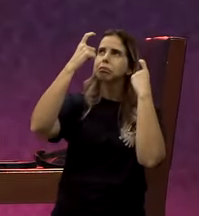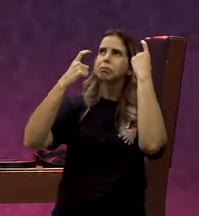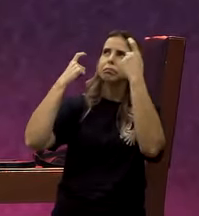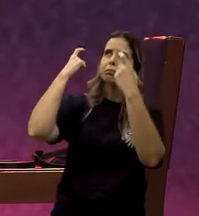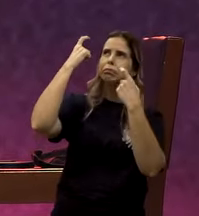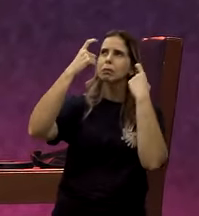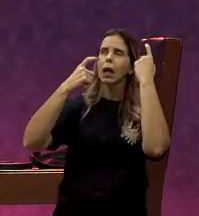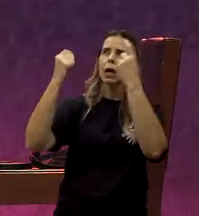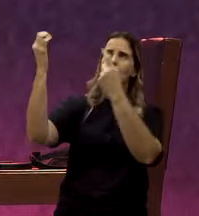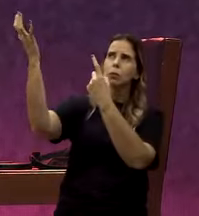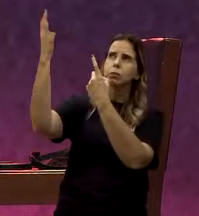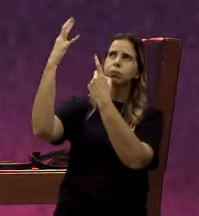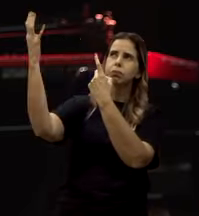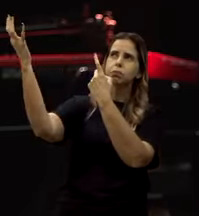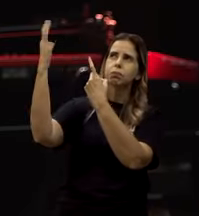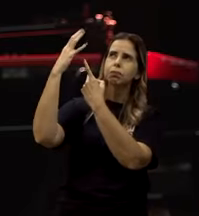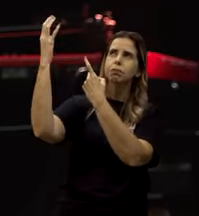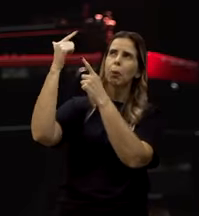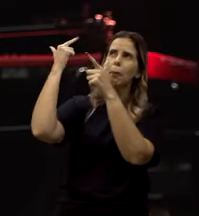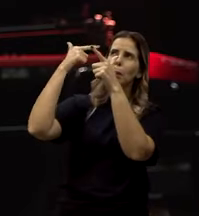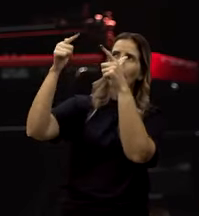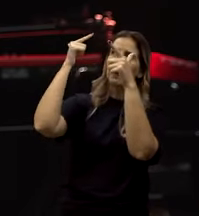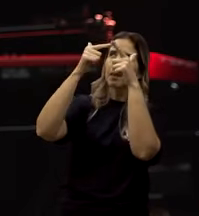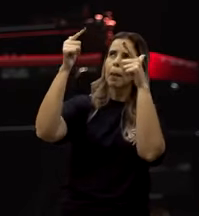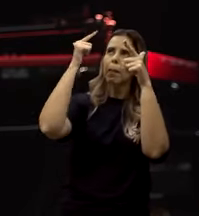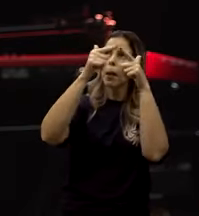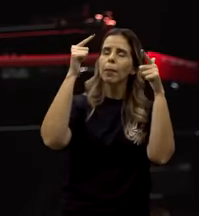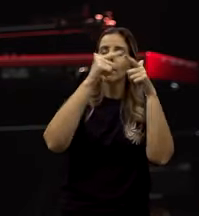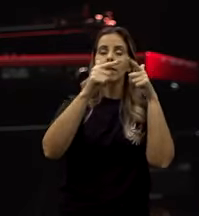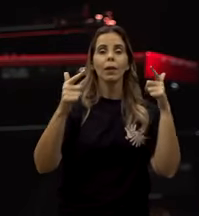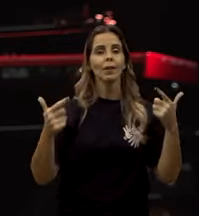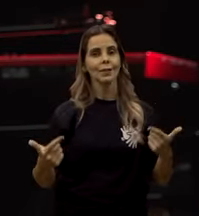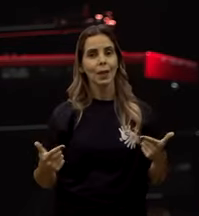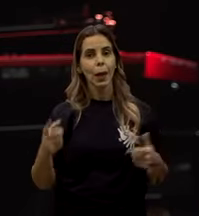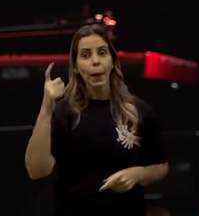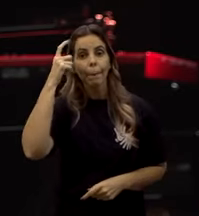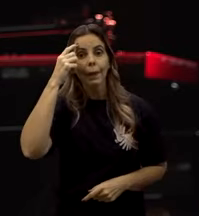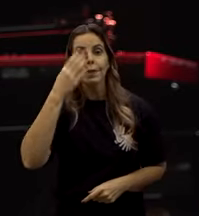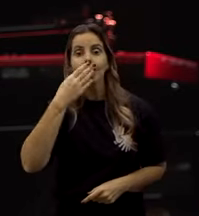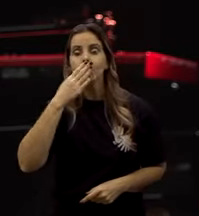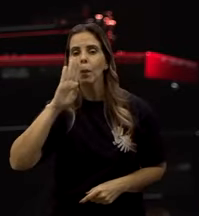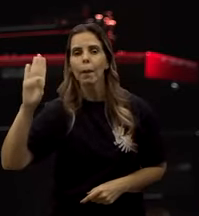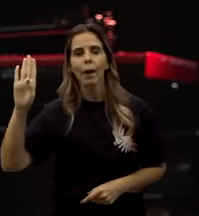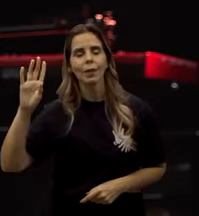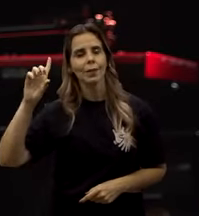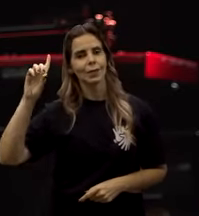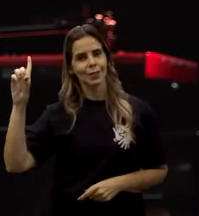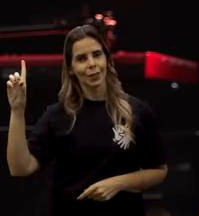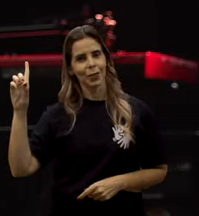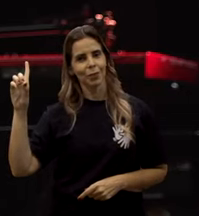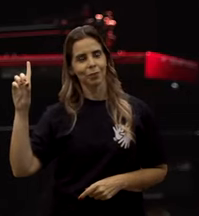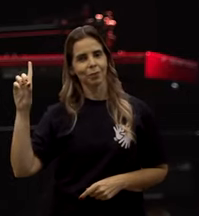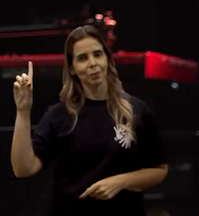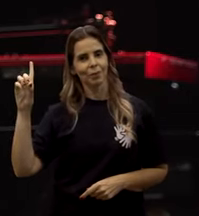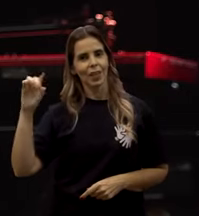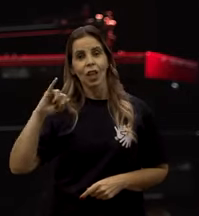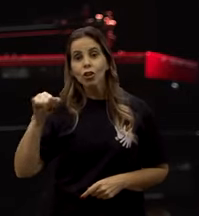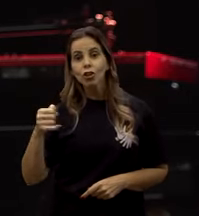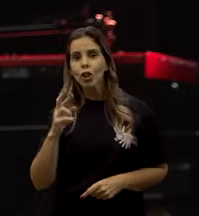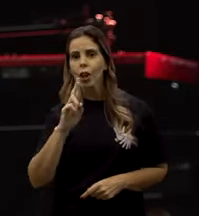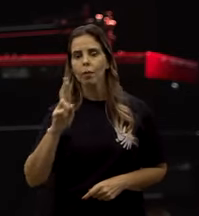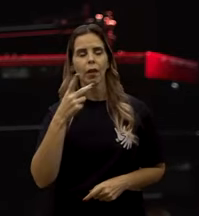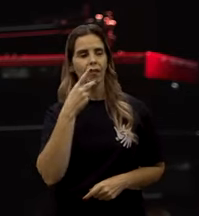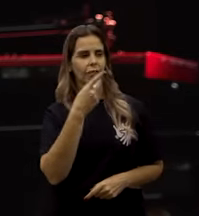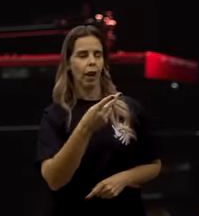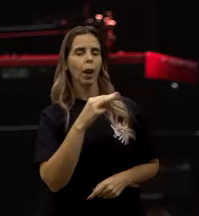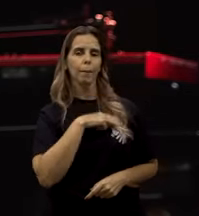as coisas e acumular problemas enche a sua mente com as promessas de Deus pera aí não Jeremias diz isso pera aí Isaías diz isso não